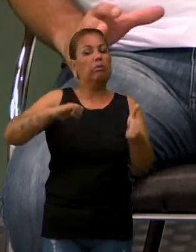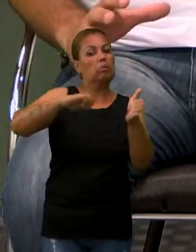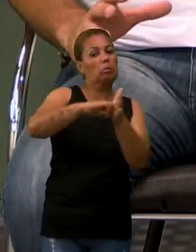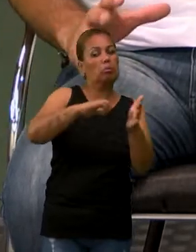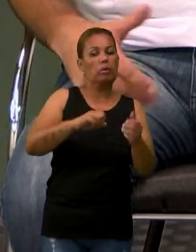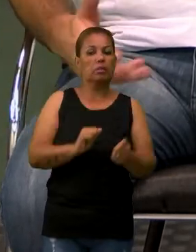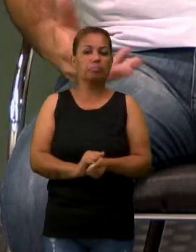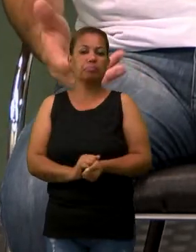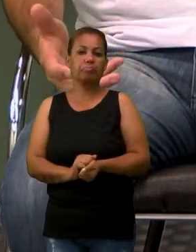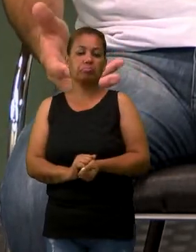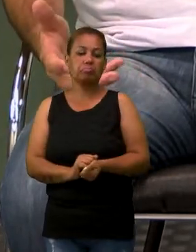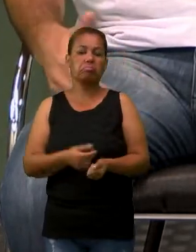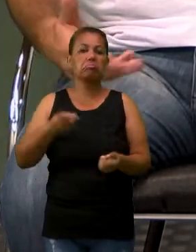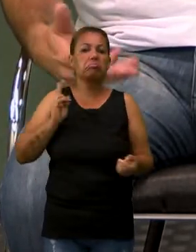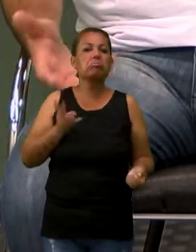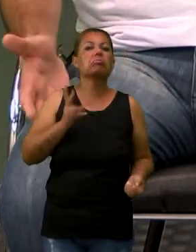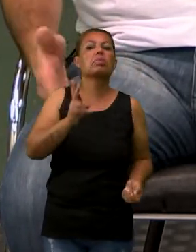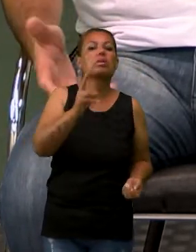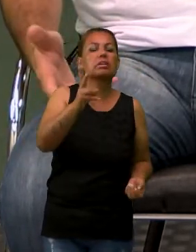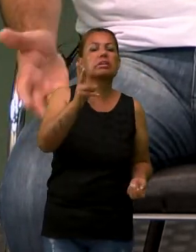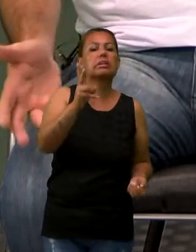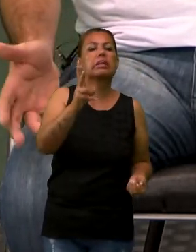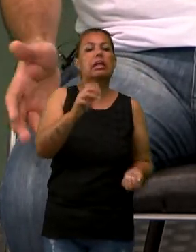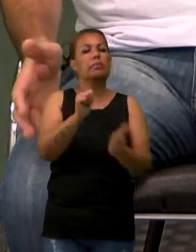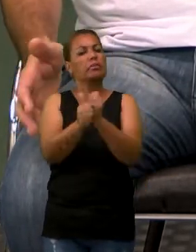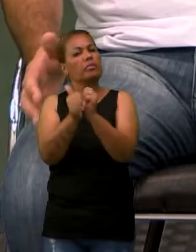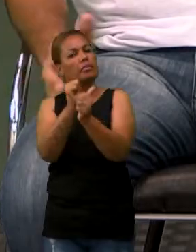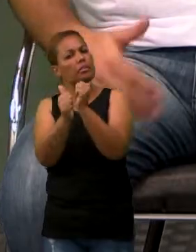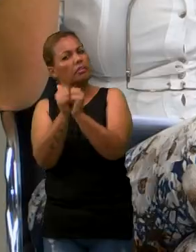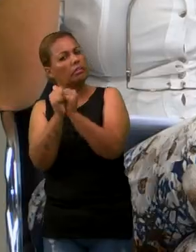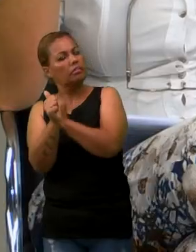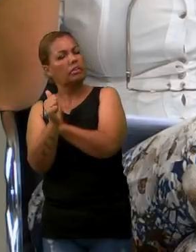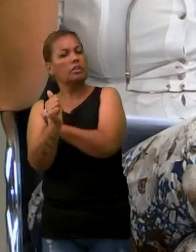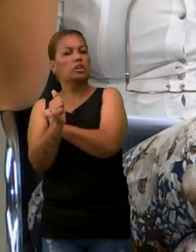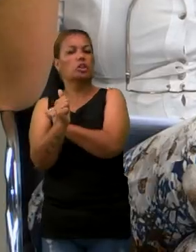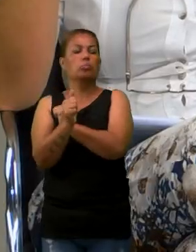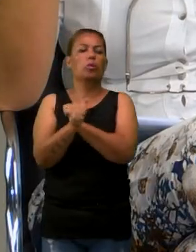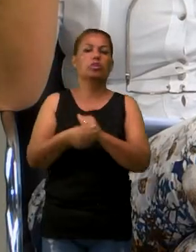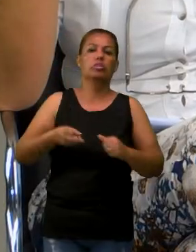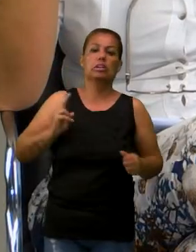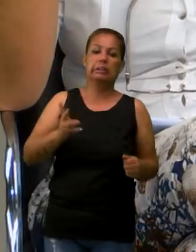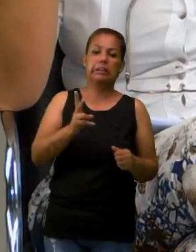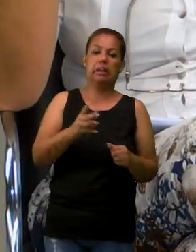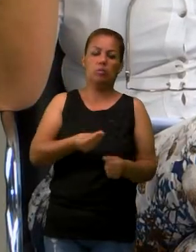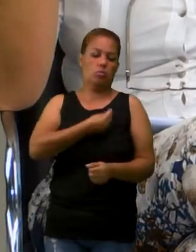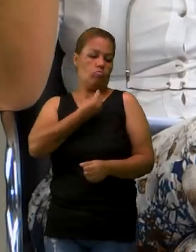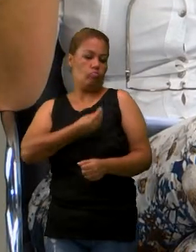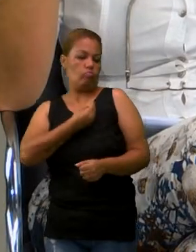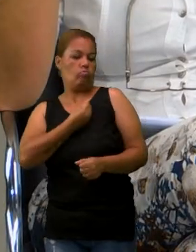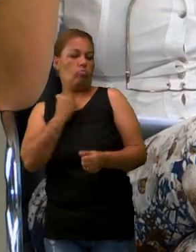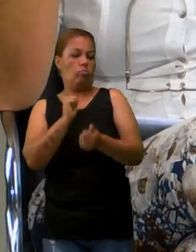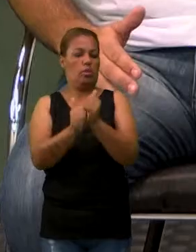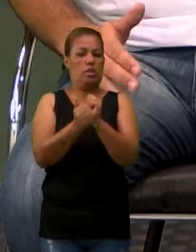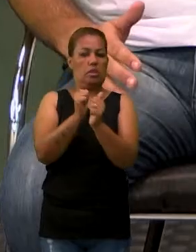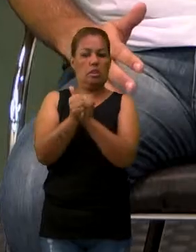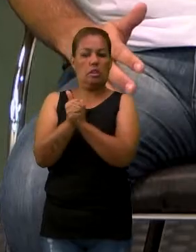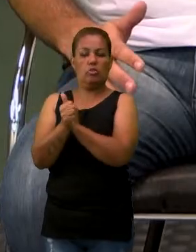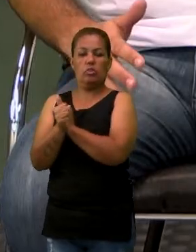então eu sempre pratiquei algum tipo de esporte e atividade física era muito presente tanto